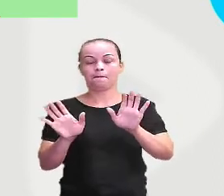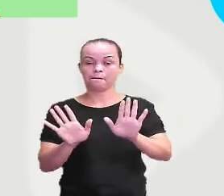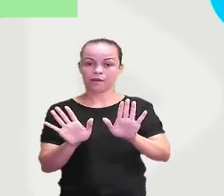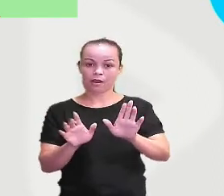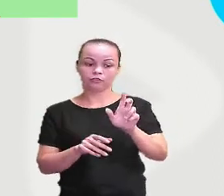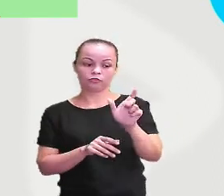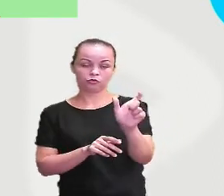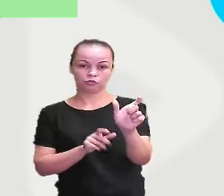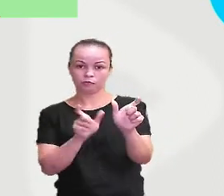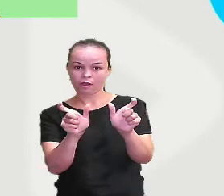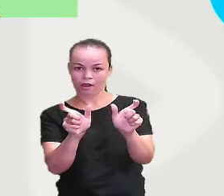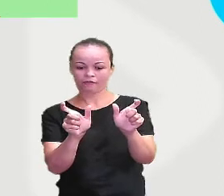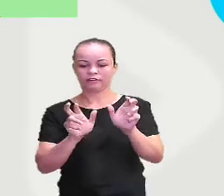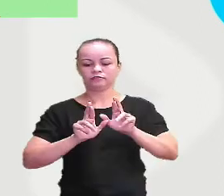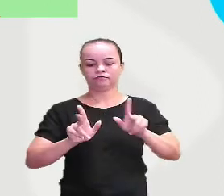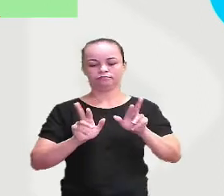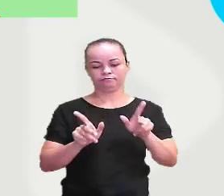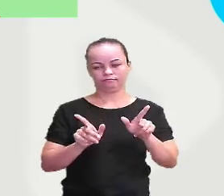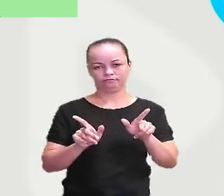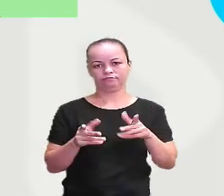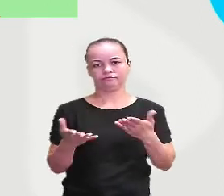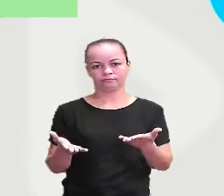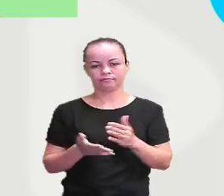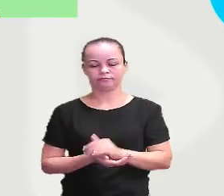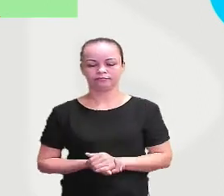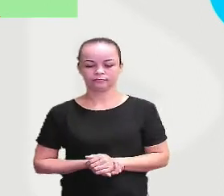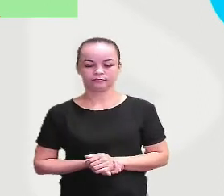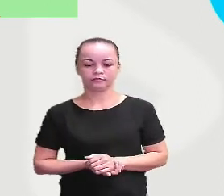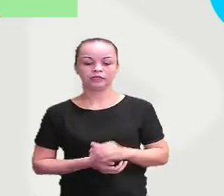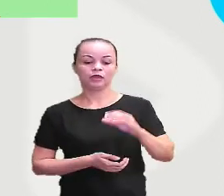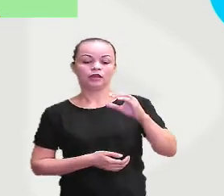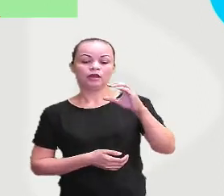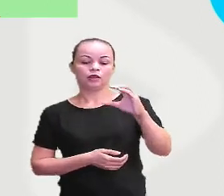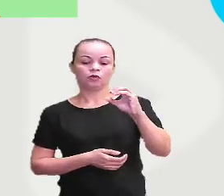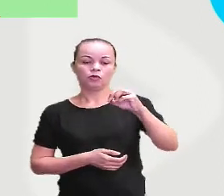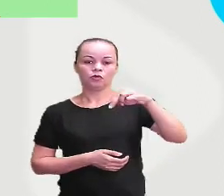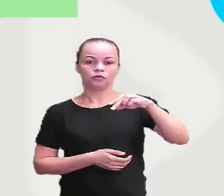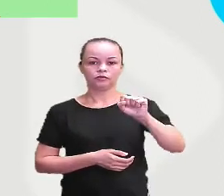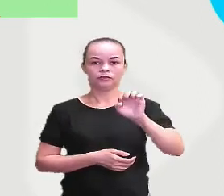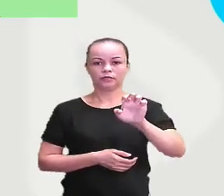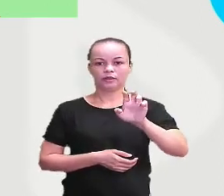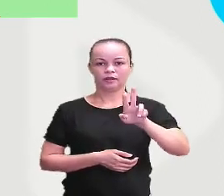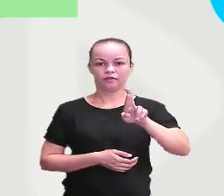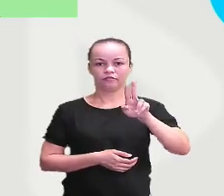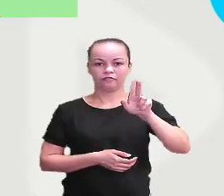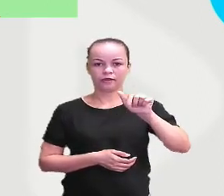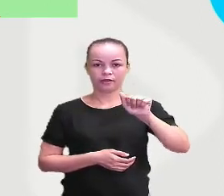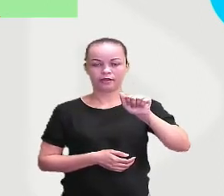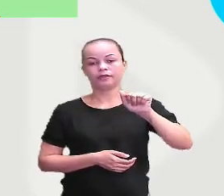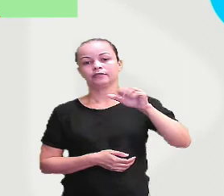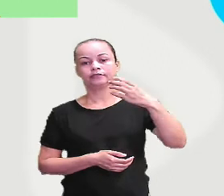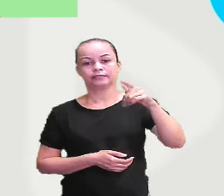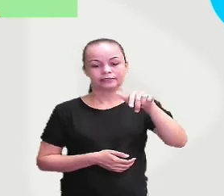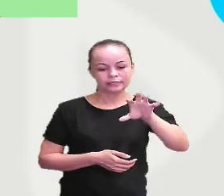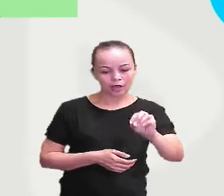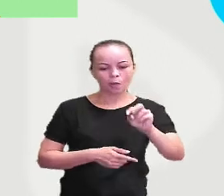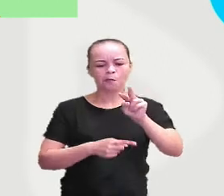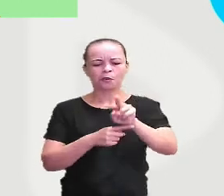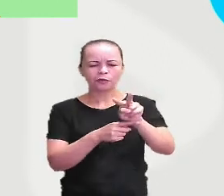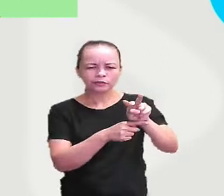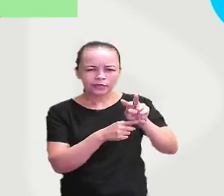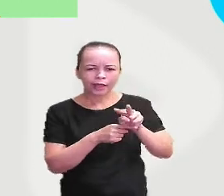ó, diferentes. A conservação ambiental protege o meio ambiente usando os